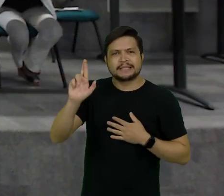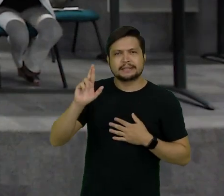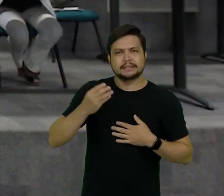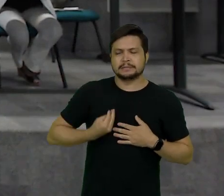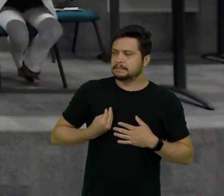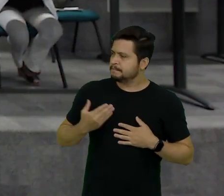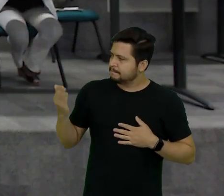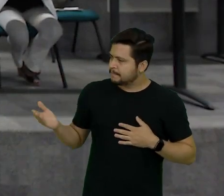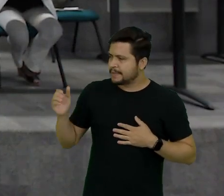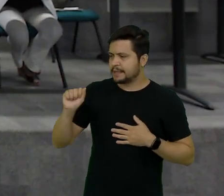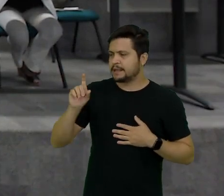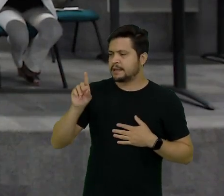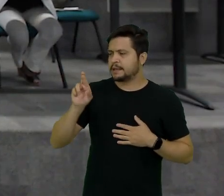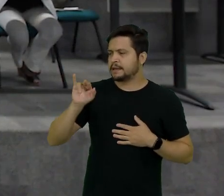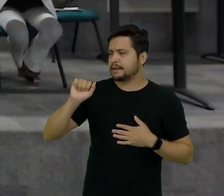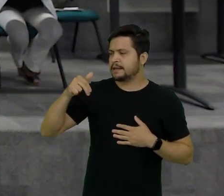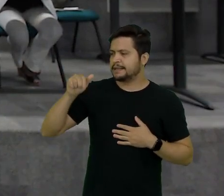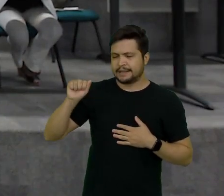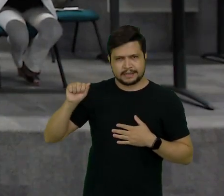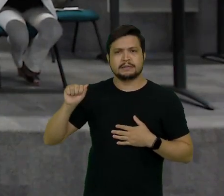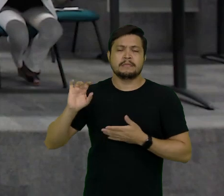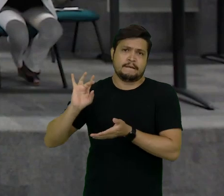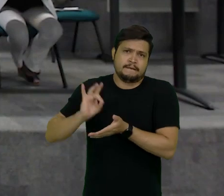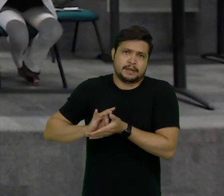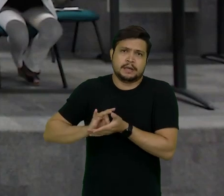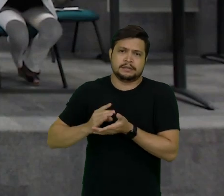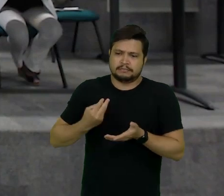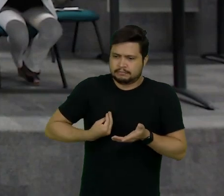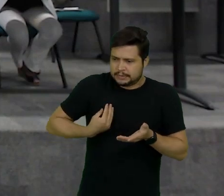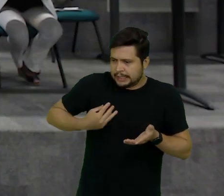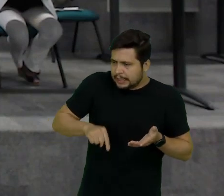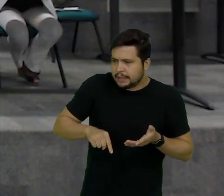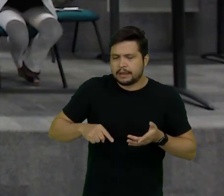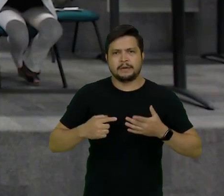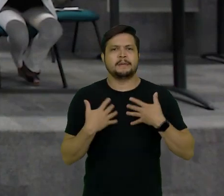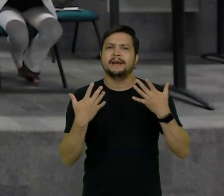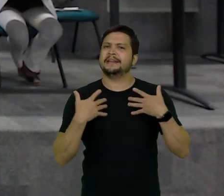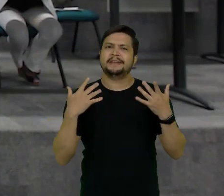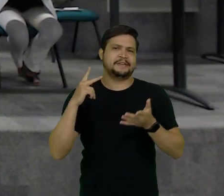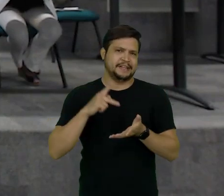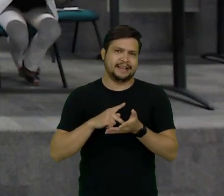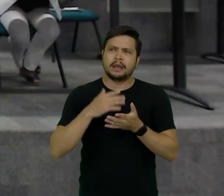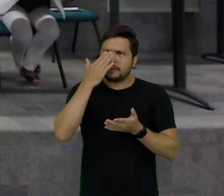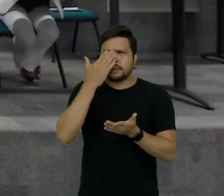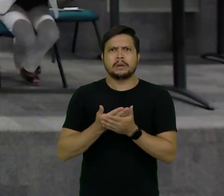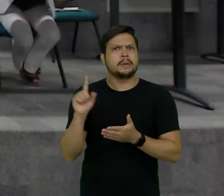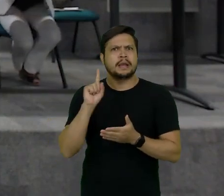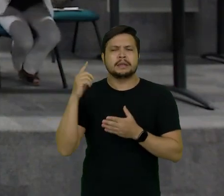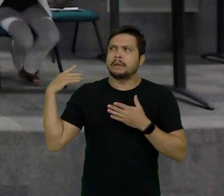Adriana. É uma alegria muito grande a gente estar aqui nesses 30 anos. Eu ainda não estou acreditando, não, que é 30